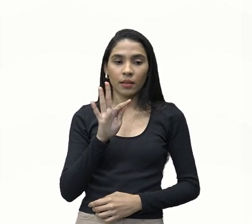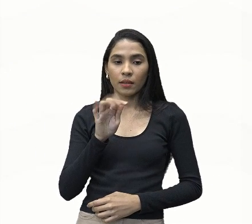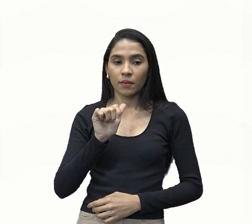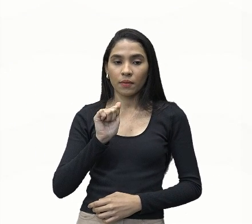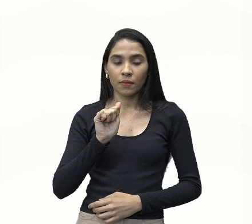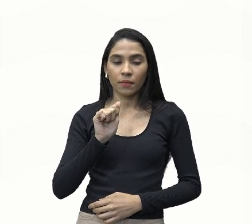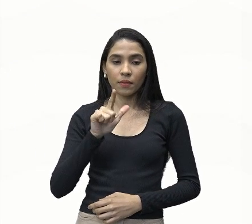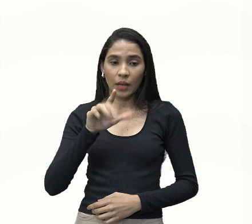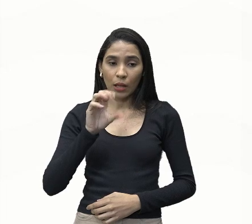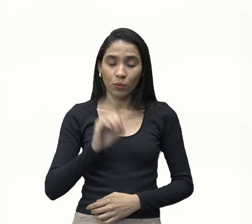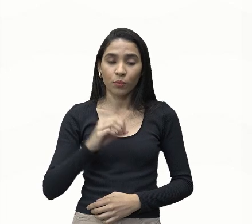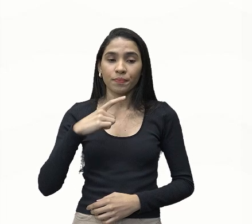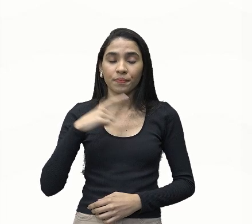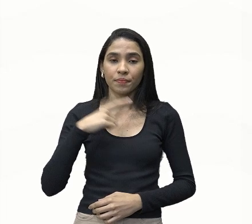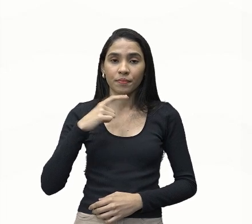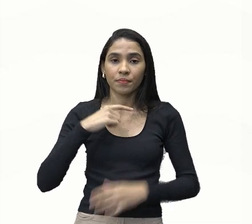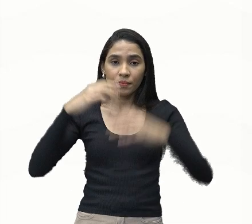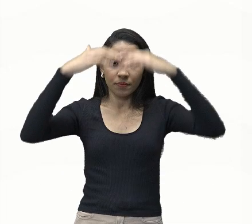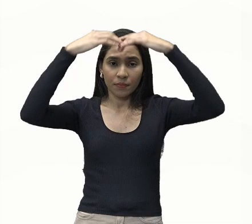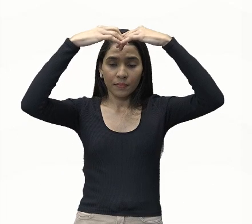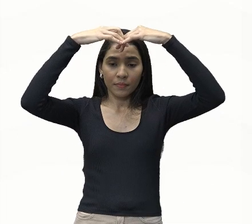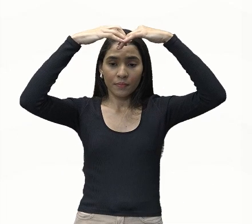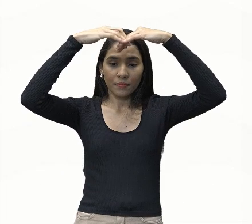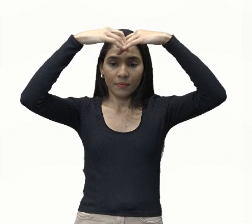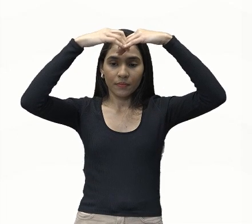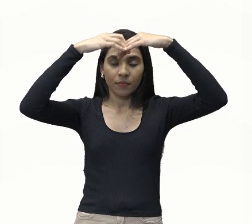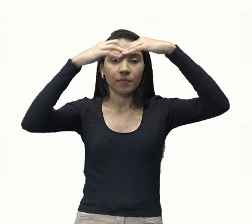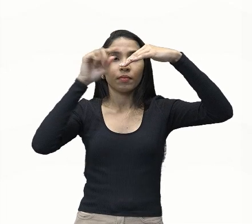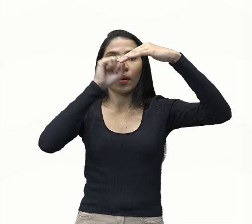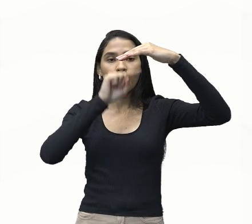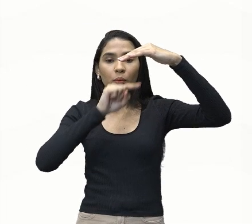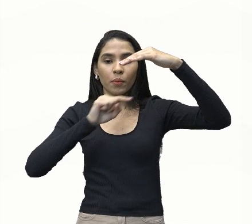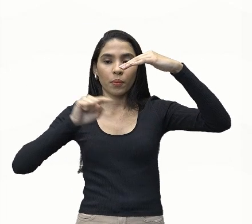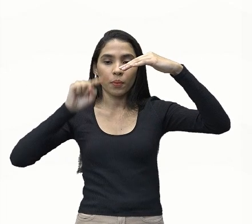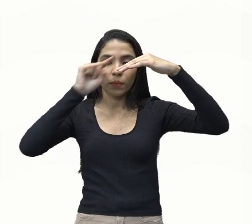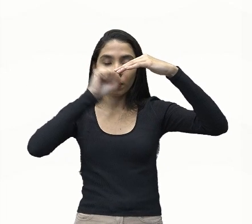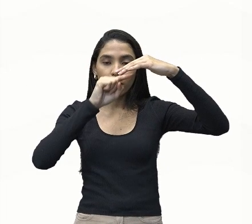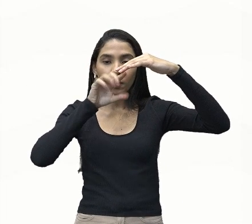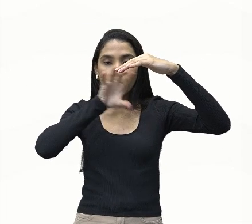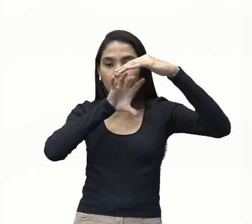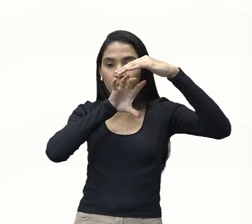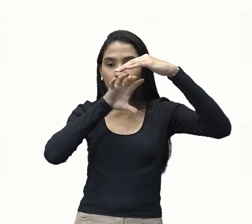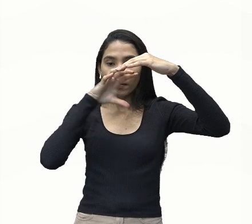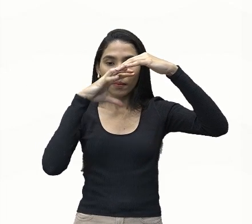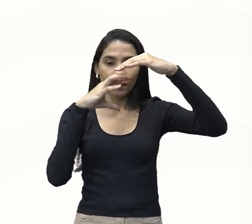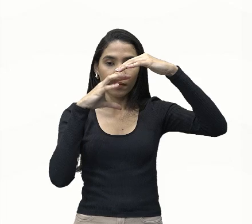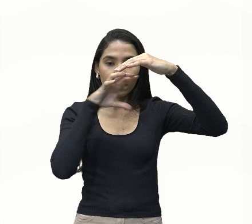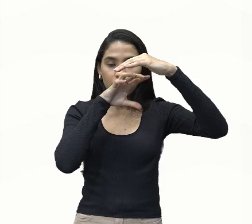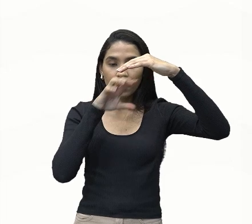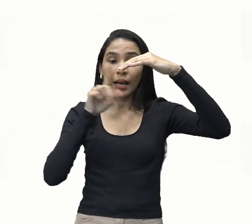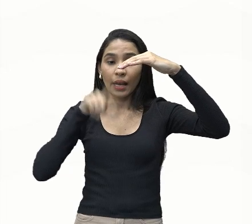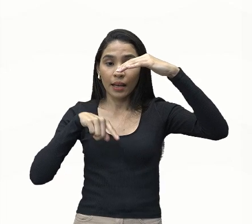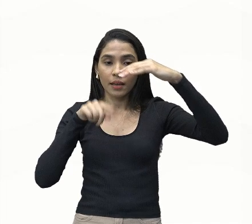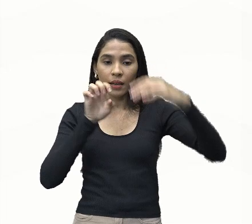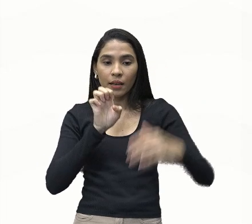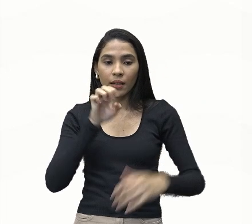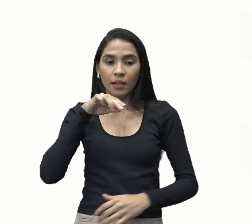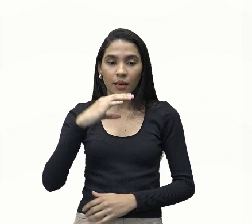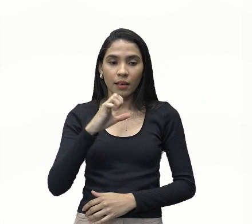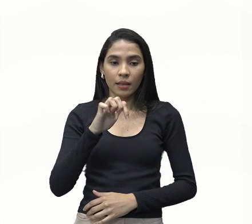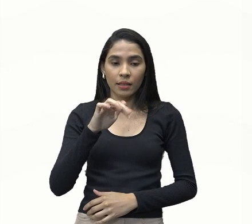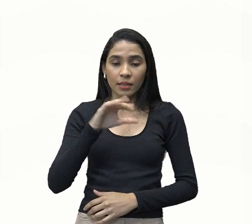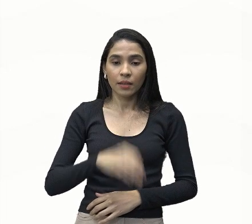uma pessoa e essa região representa para a gente o encéfalo. A gente observa aqui o cérebro,